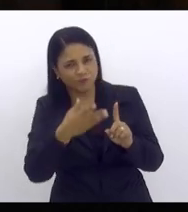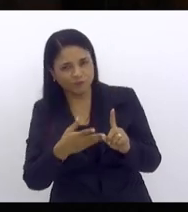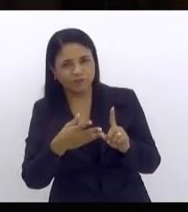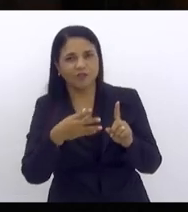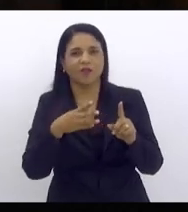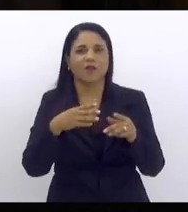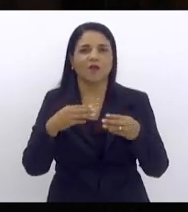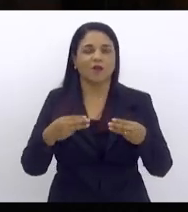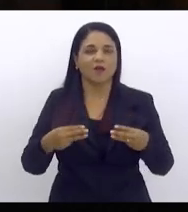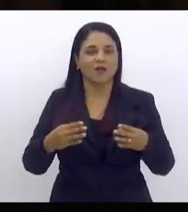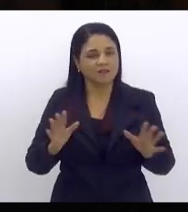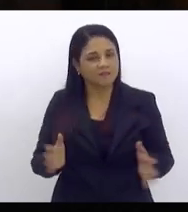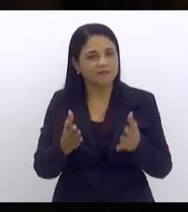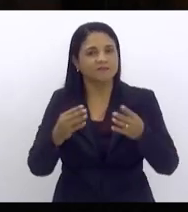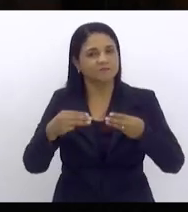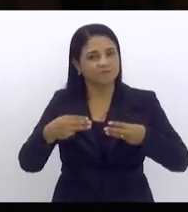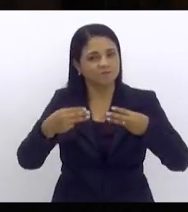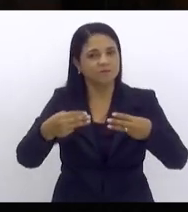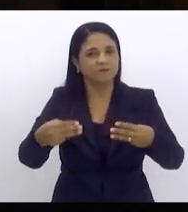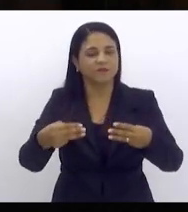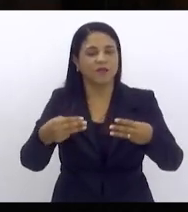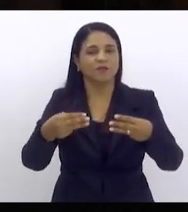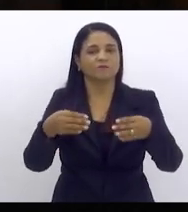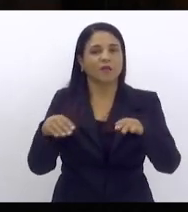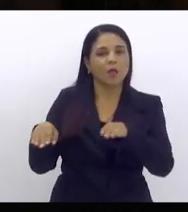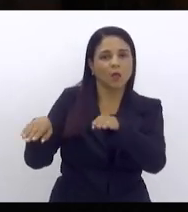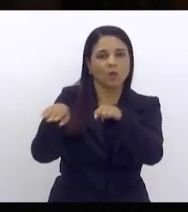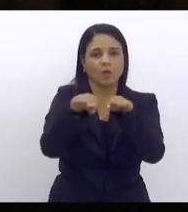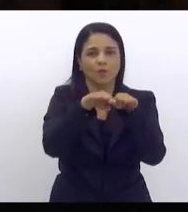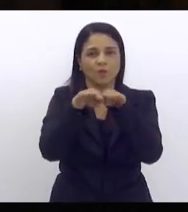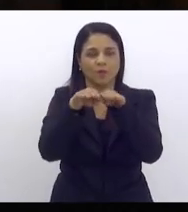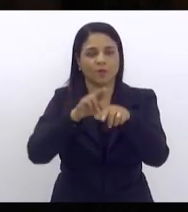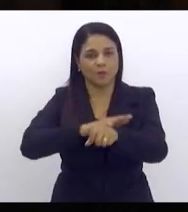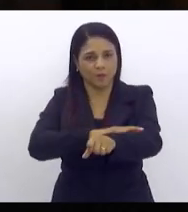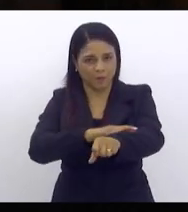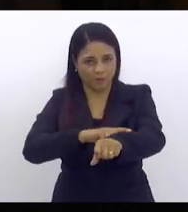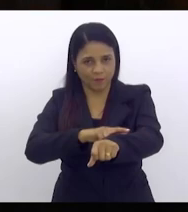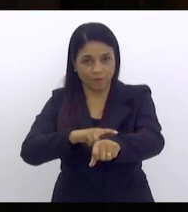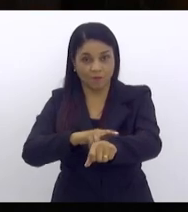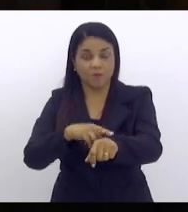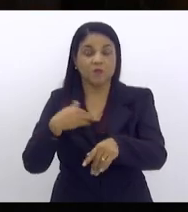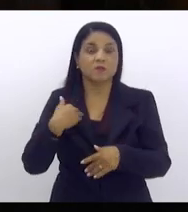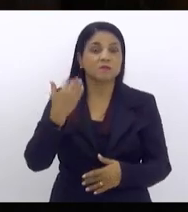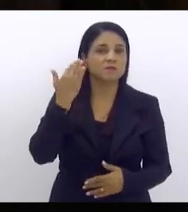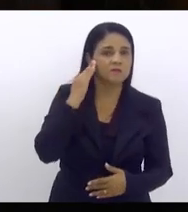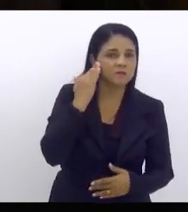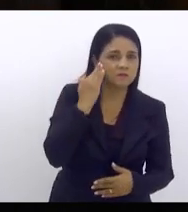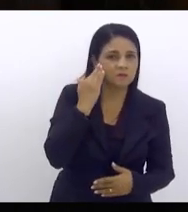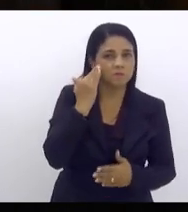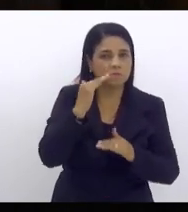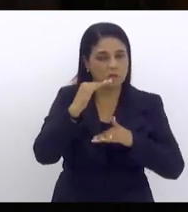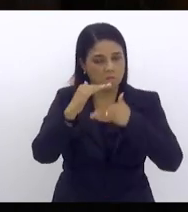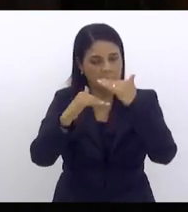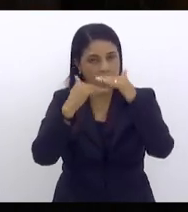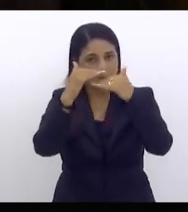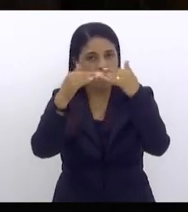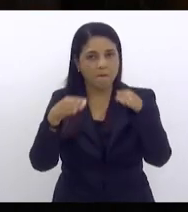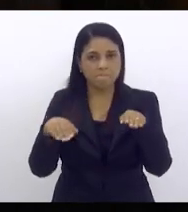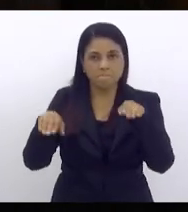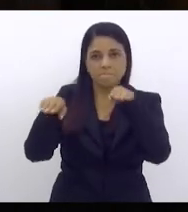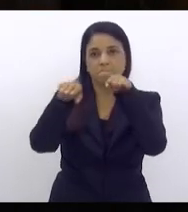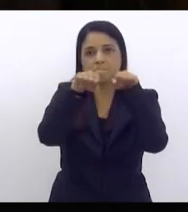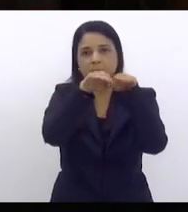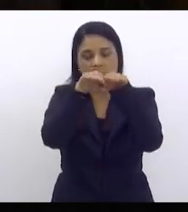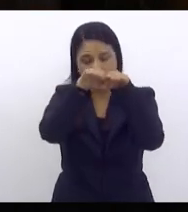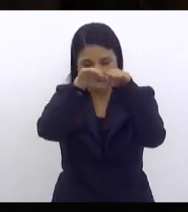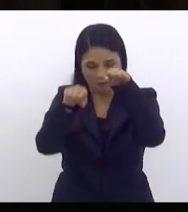do Ministério da Igualdade Racial e também compreender que, para superarmos as desigualdades que